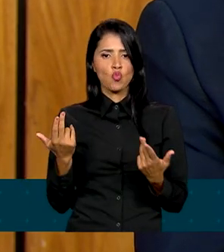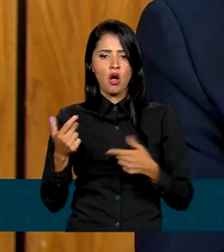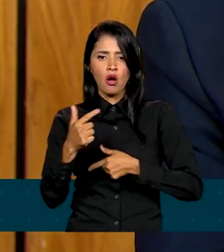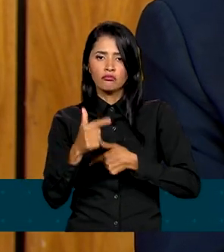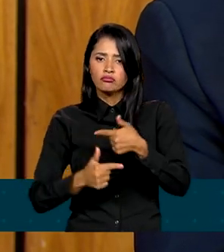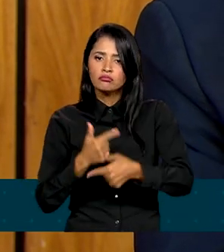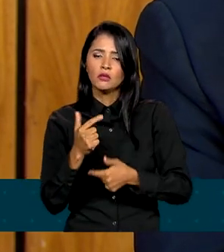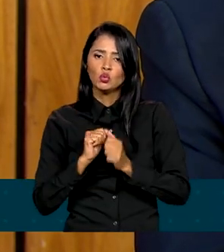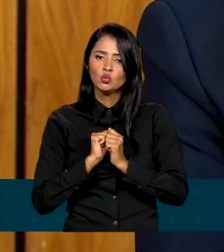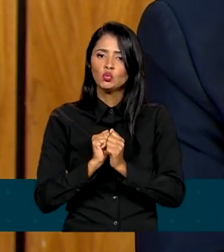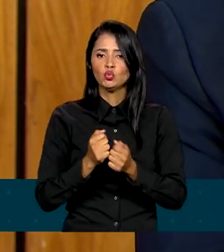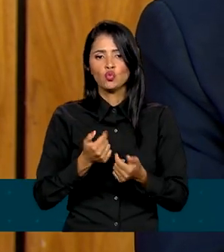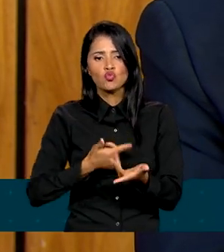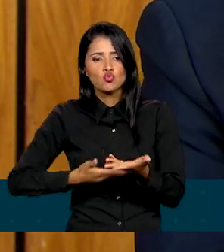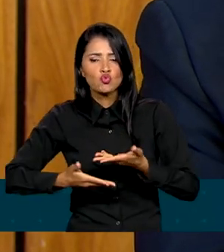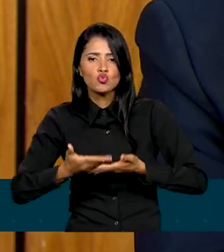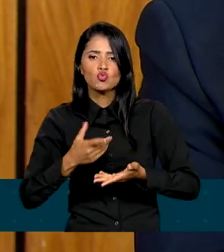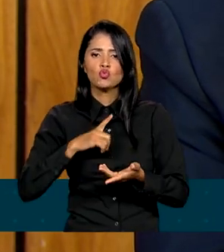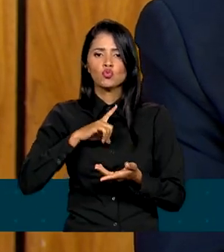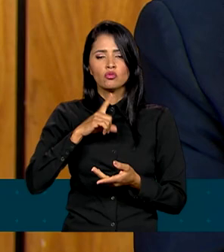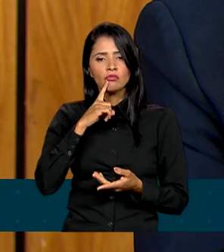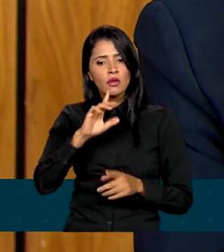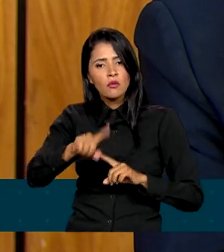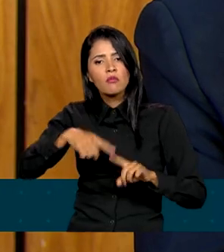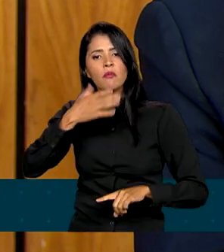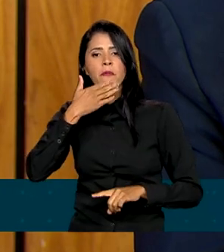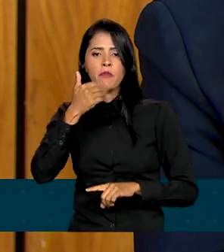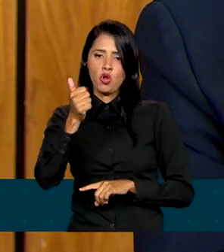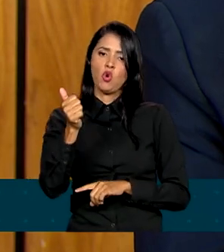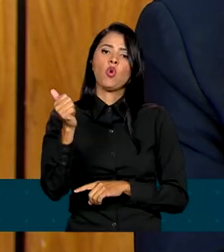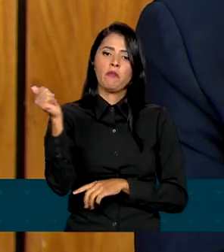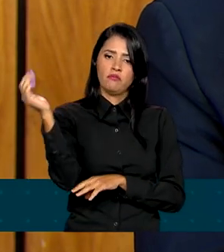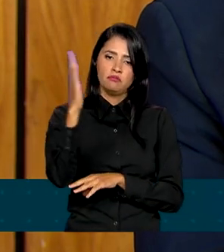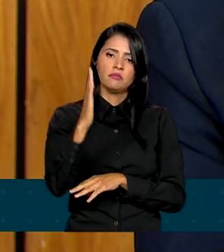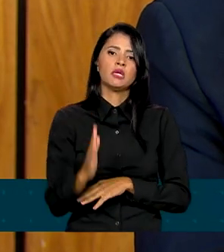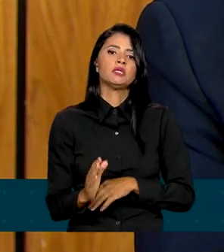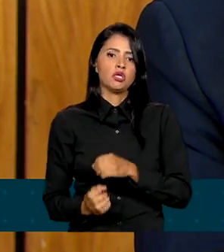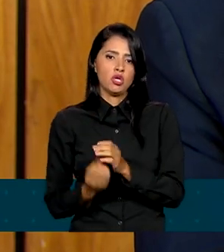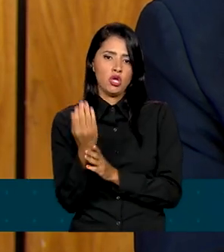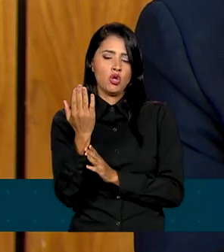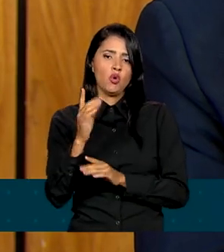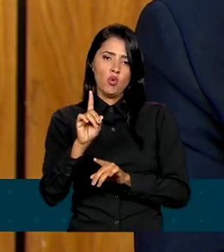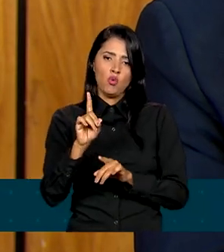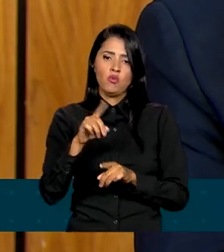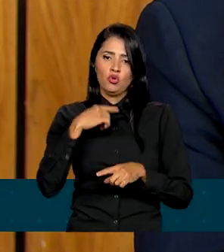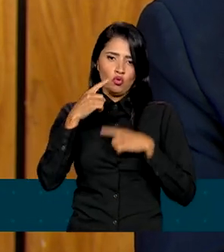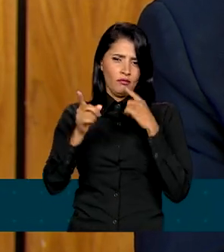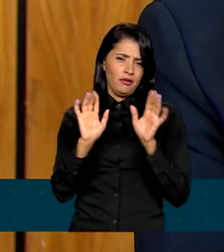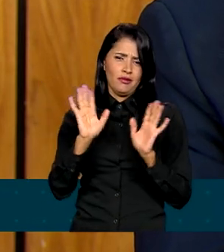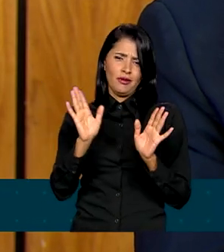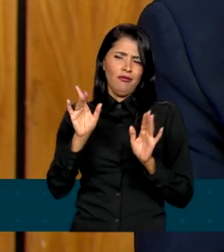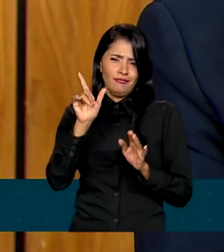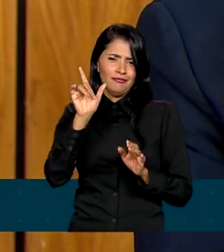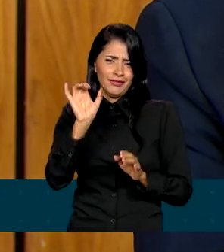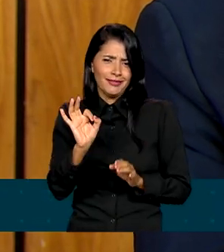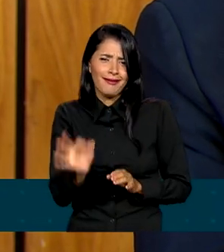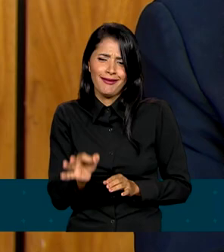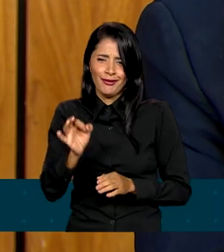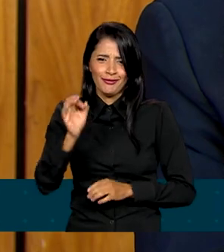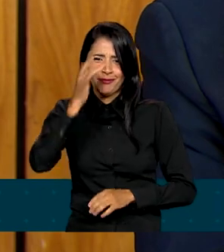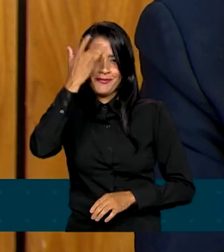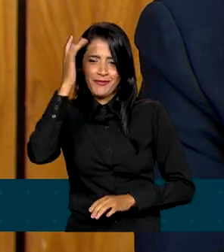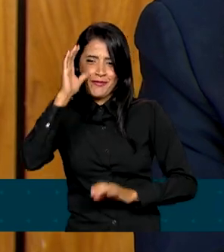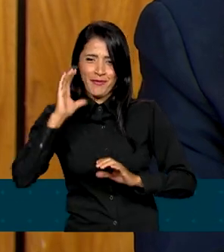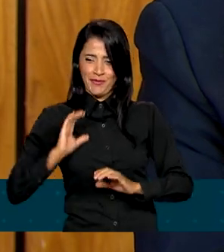juntos em prol de um melhor desenvolvimento do Brasil e, sem dúvida nenhuma, para que todas as cidadãs e cidadãos brasileiros